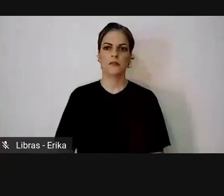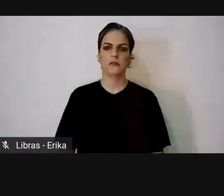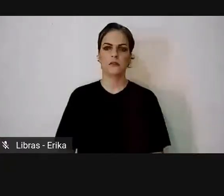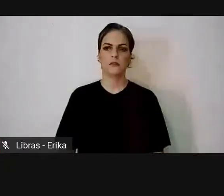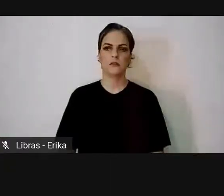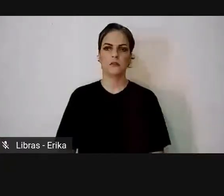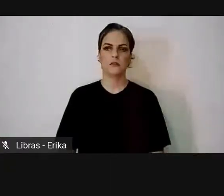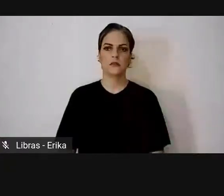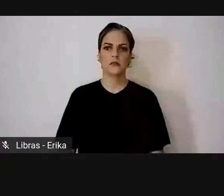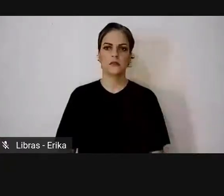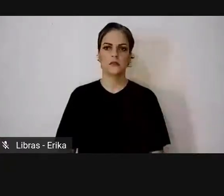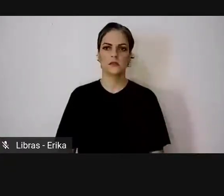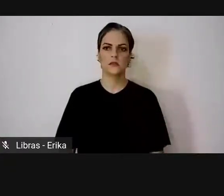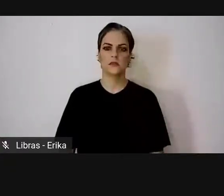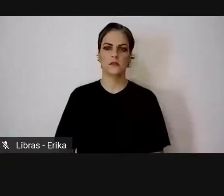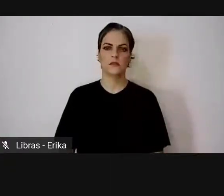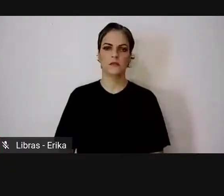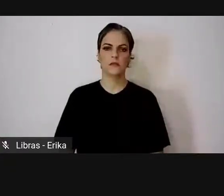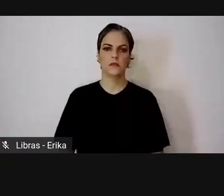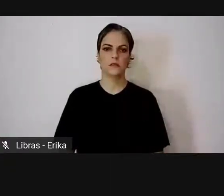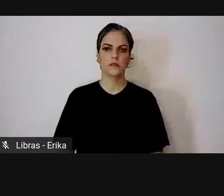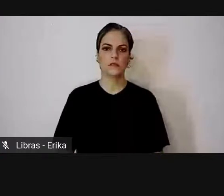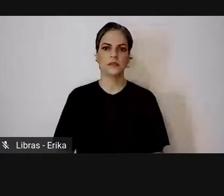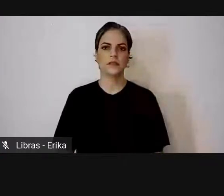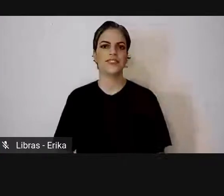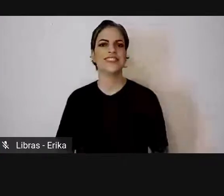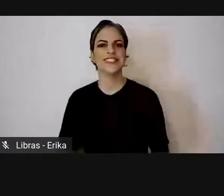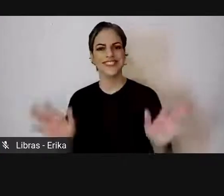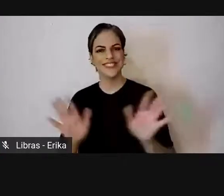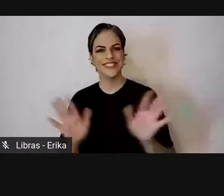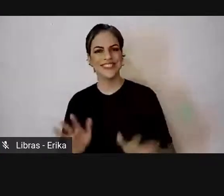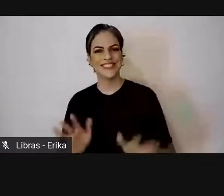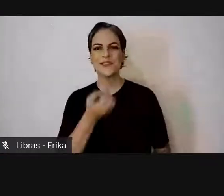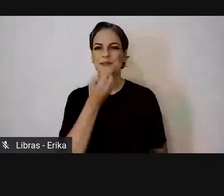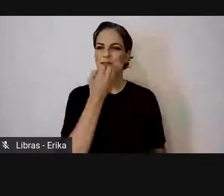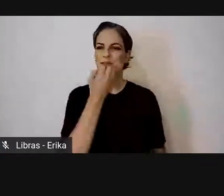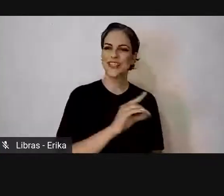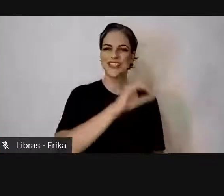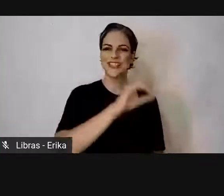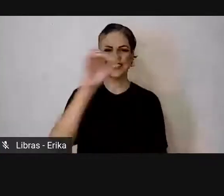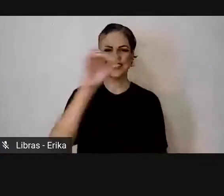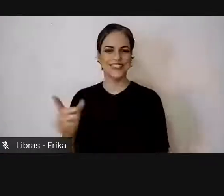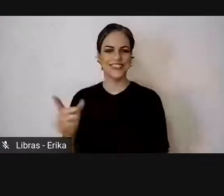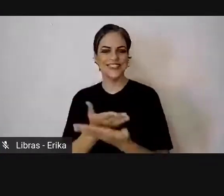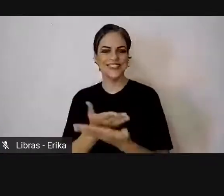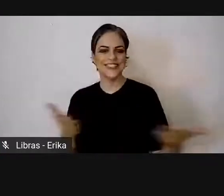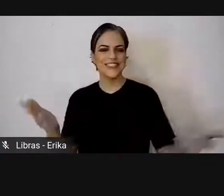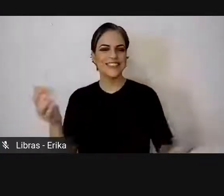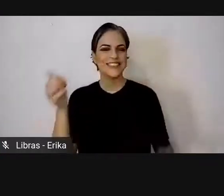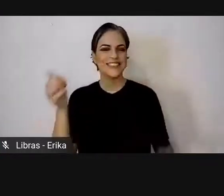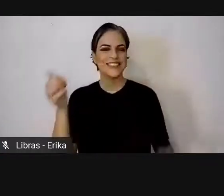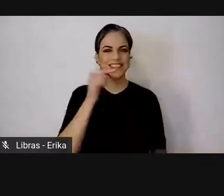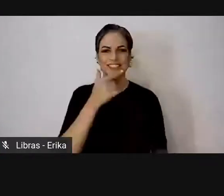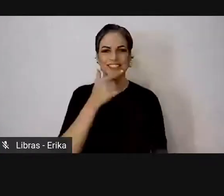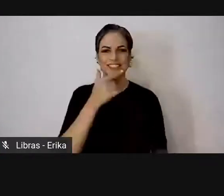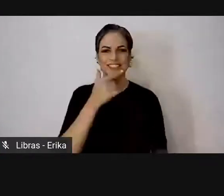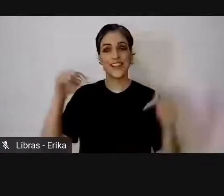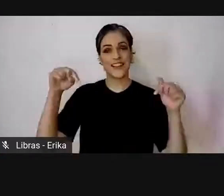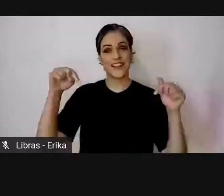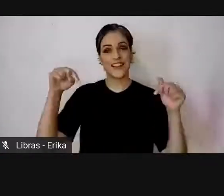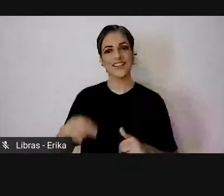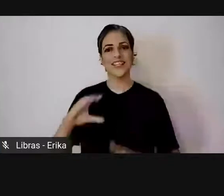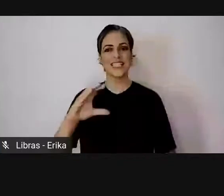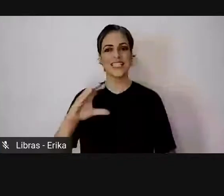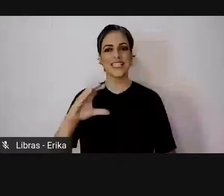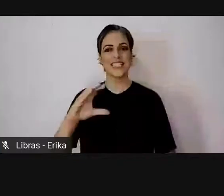Bom dia a todos e a todas que nos assistem aqui no canal do CFO. Meu nome é Fabiano Schwartz, sou coordenador do